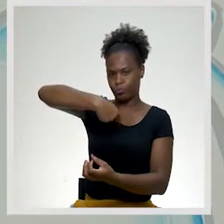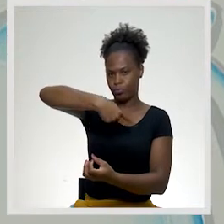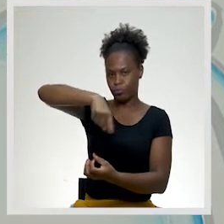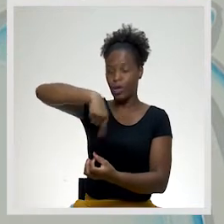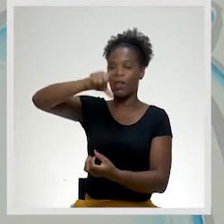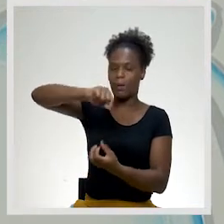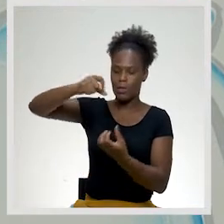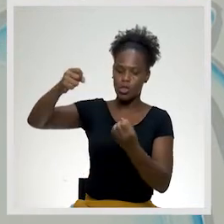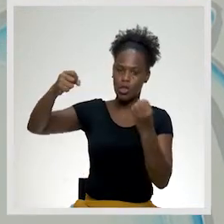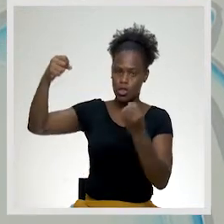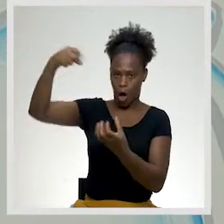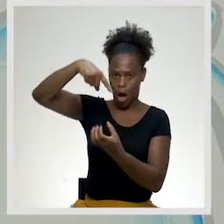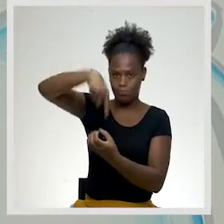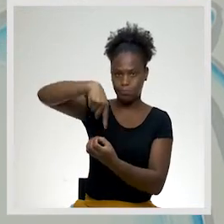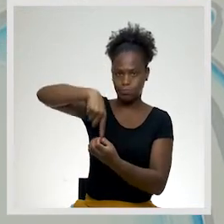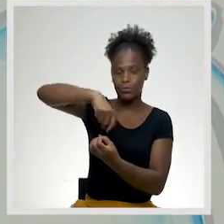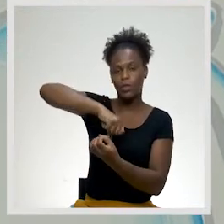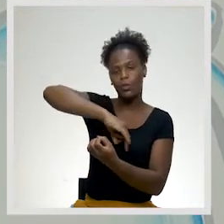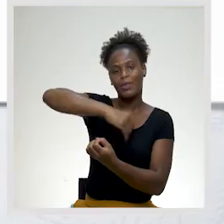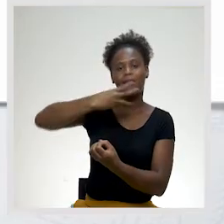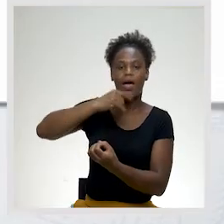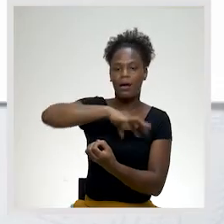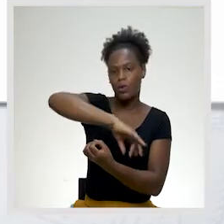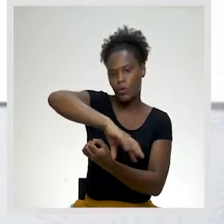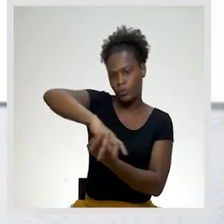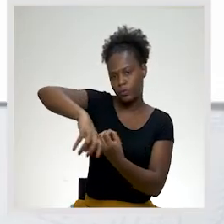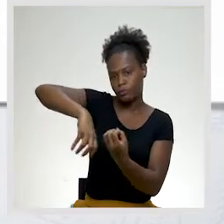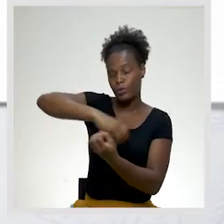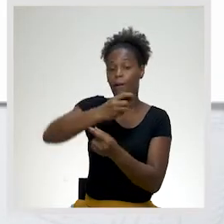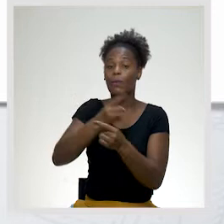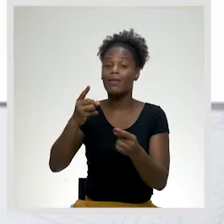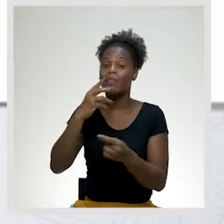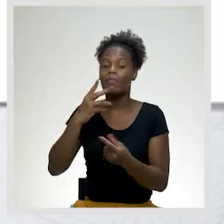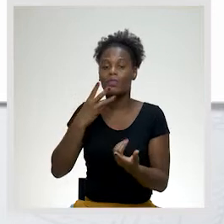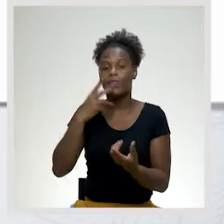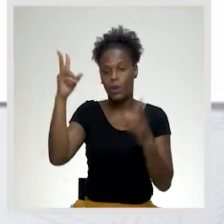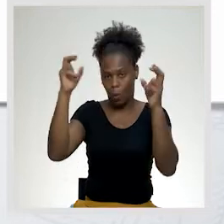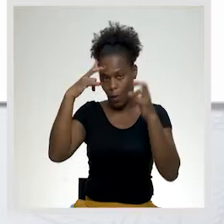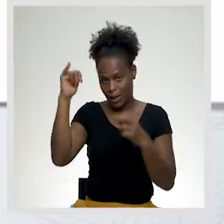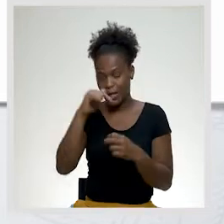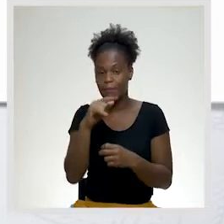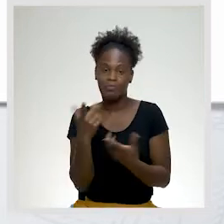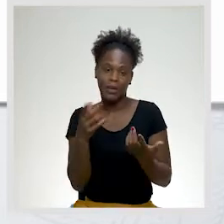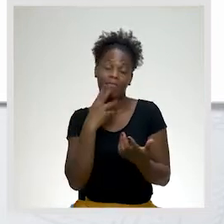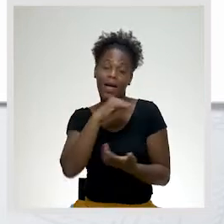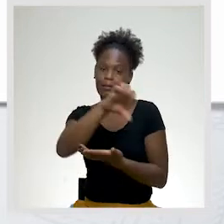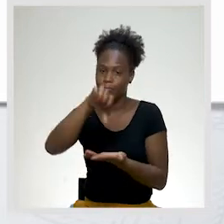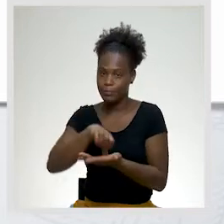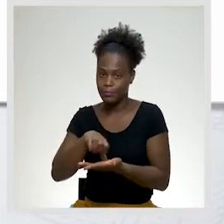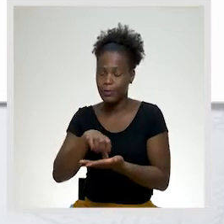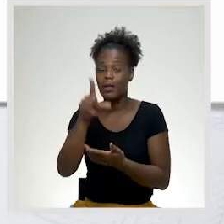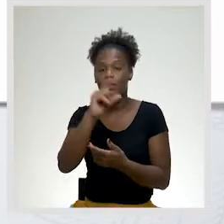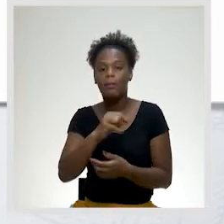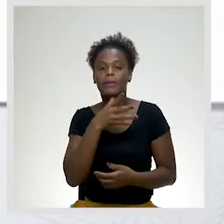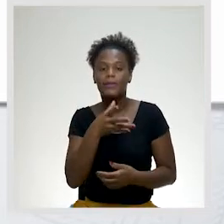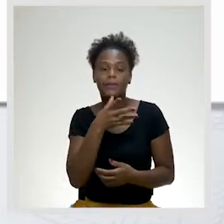Sol. Daí a teoria heliocêntrica. Além disso, foi Galileu quem descobriu